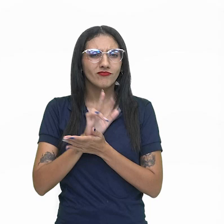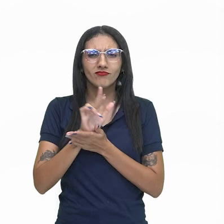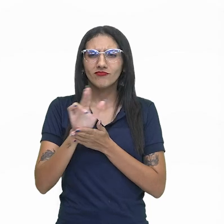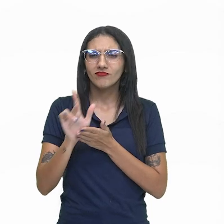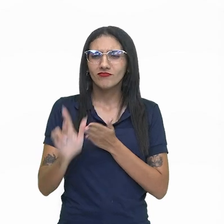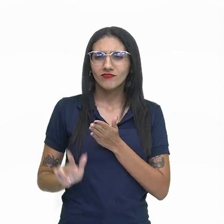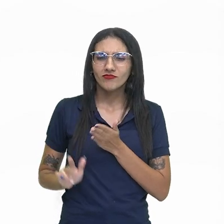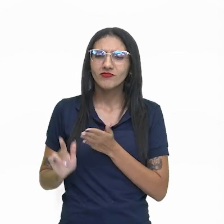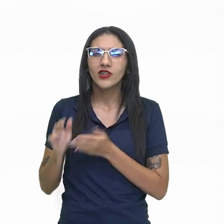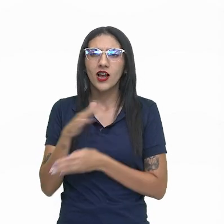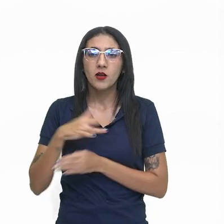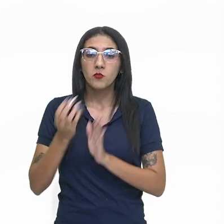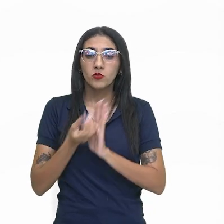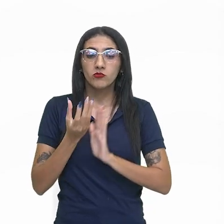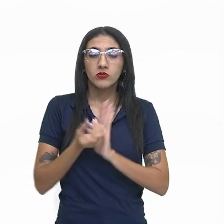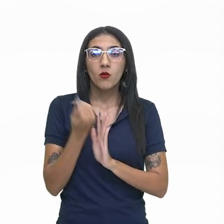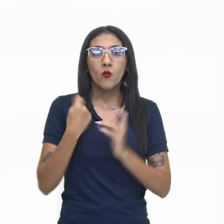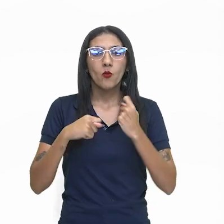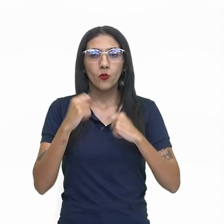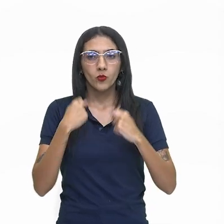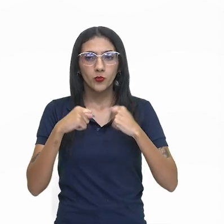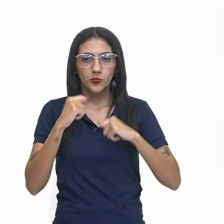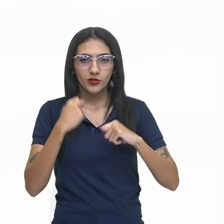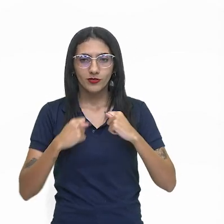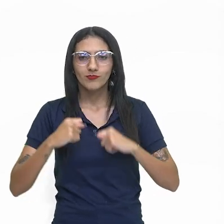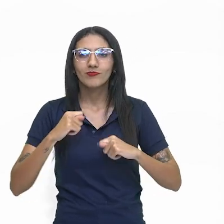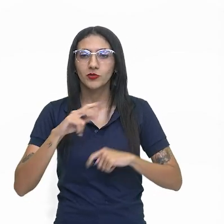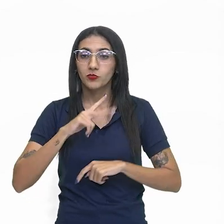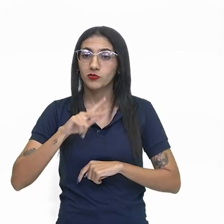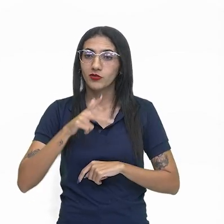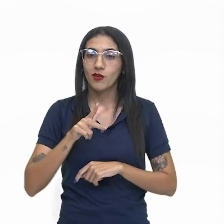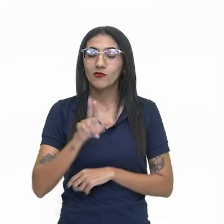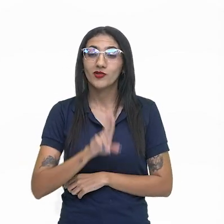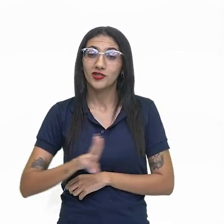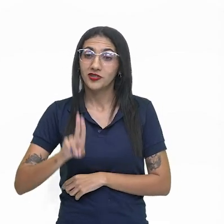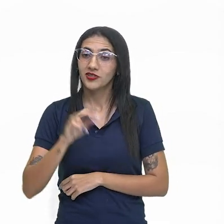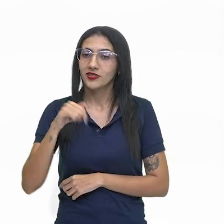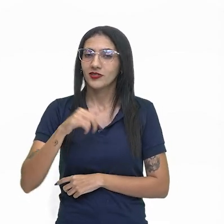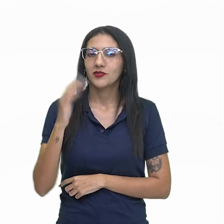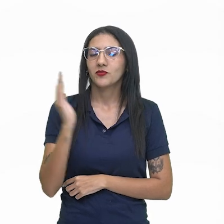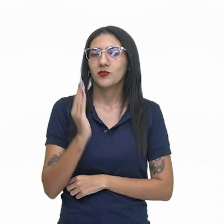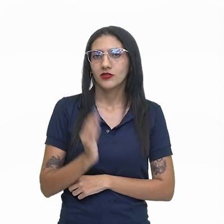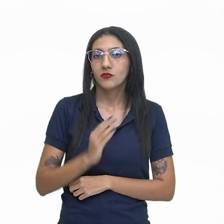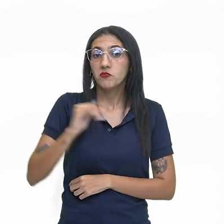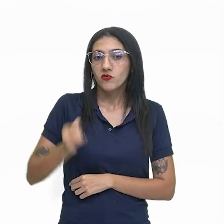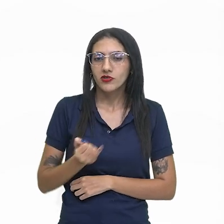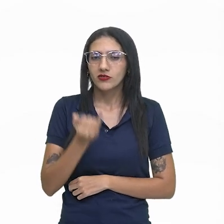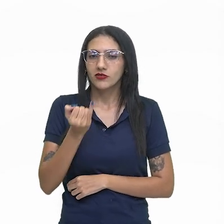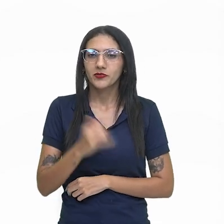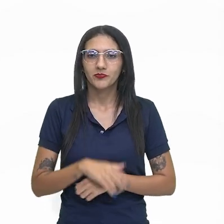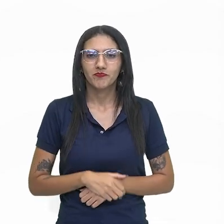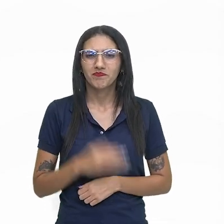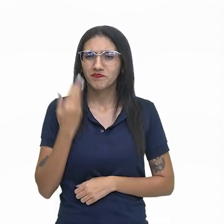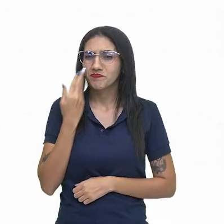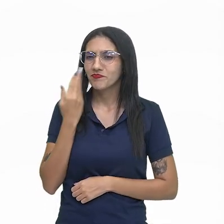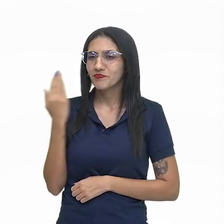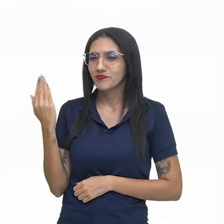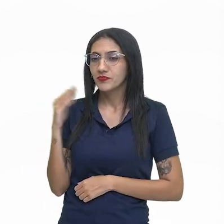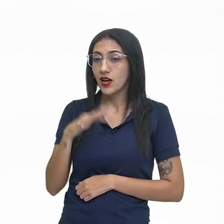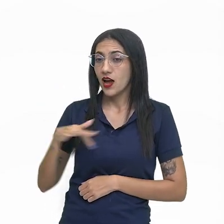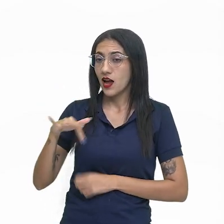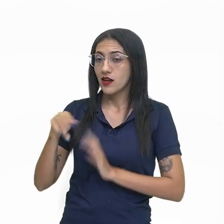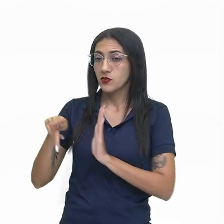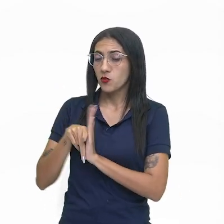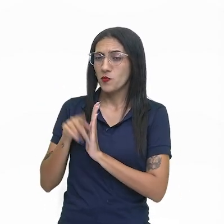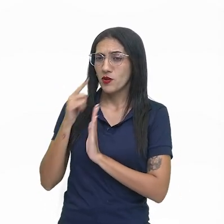essa produção econômica de Portugal, utilizando o Brasil como essas grandes reservas. Então, fazendas como essa que estão aparecendo aí na